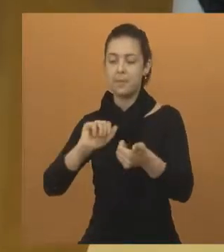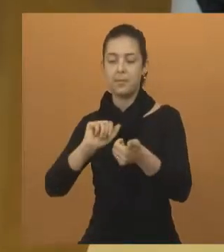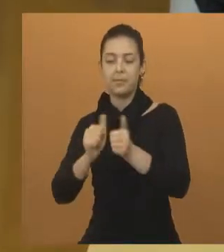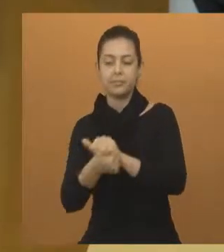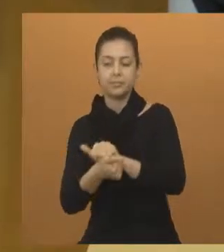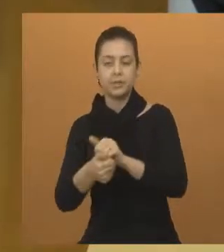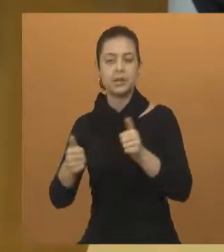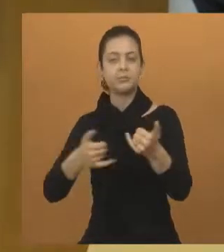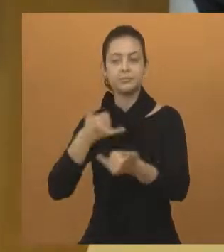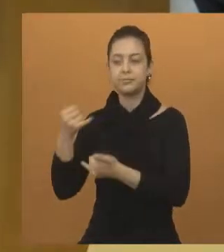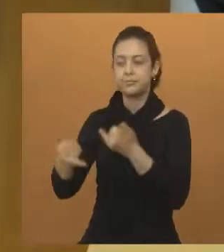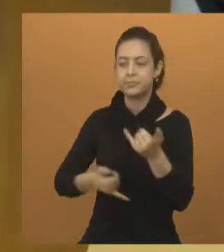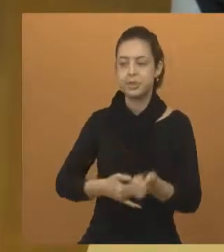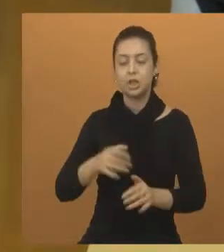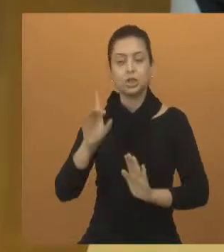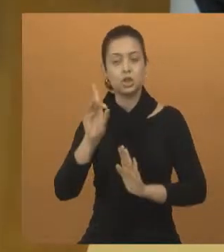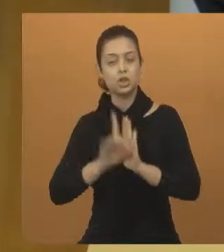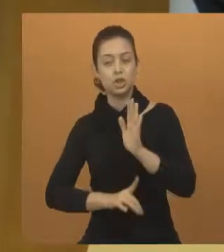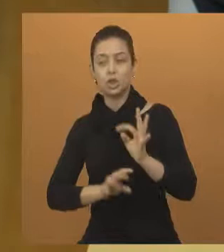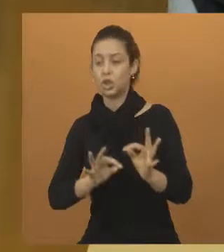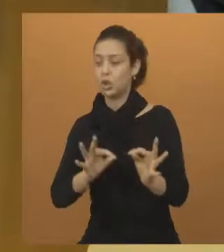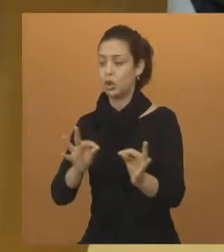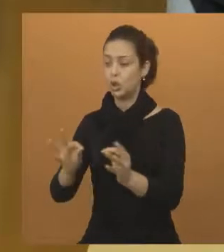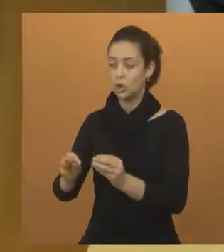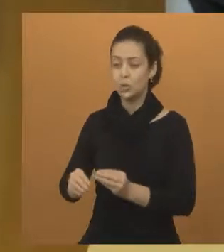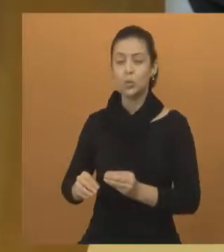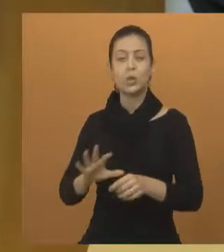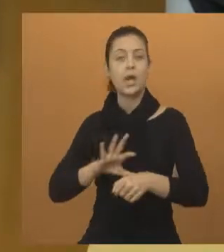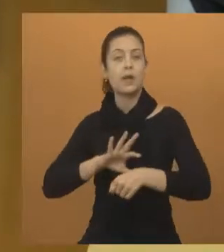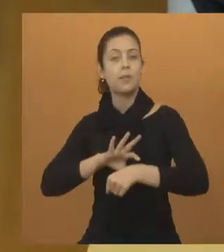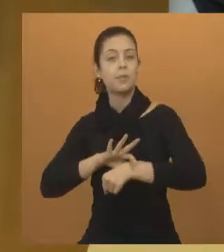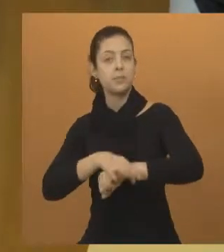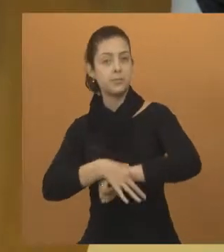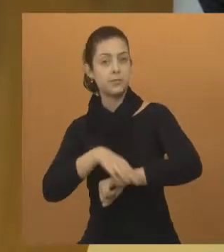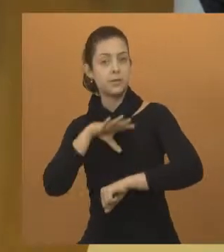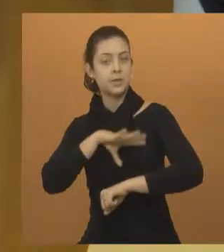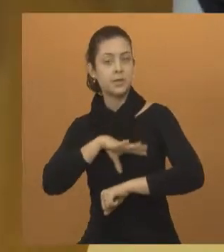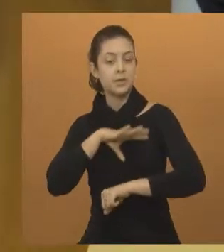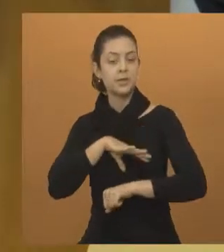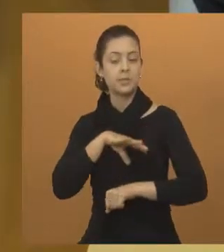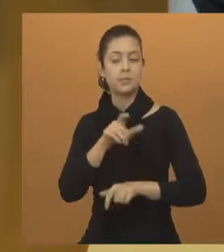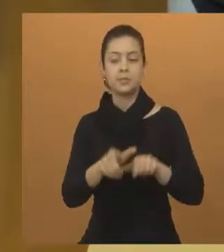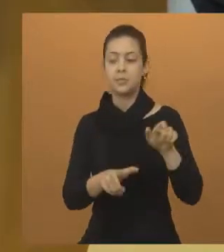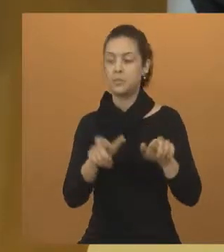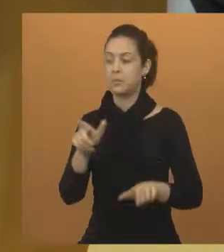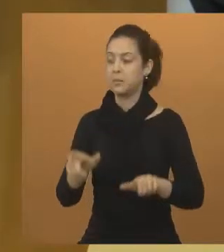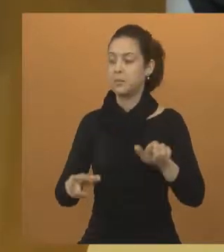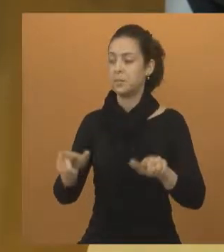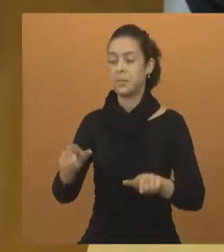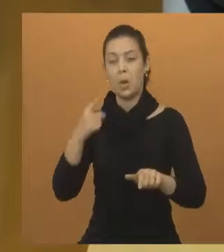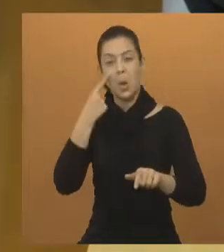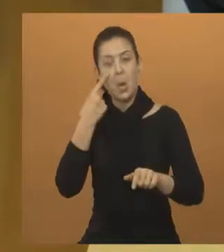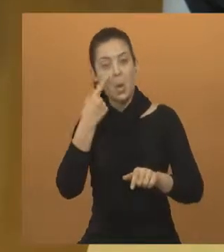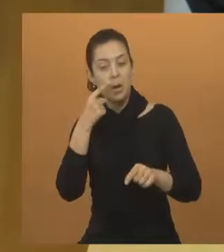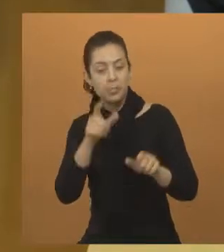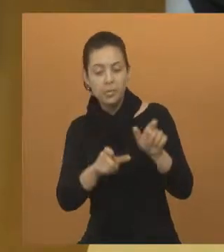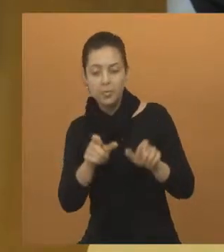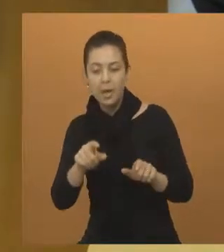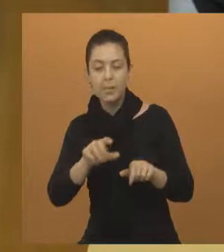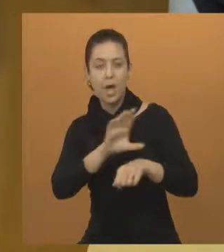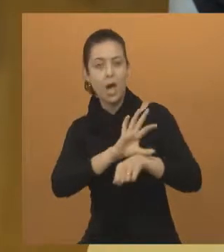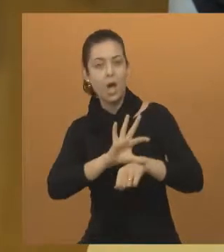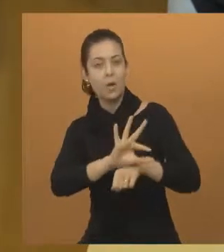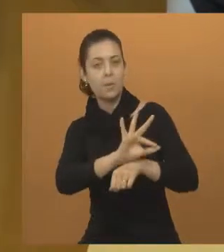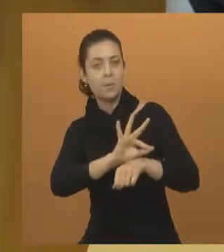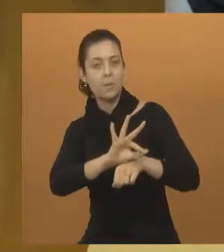de todos, devendo, desta forma, ser assegurado aos munícipes. Observando estes princípios